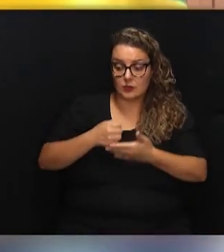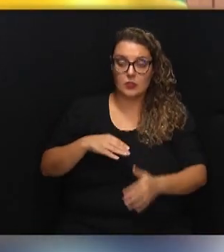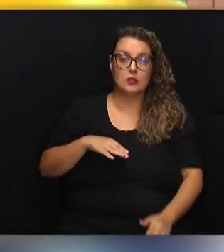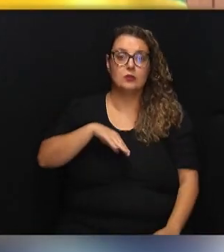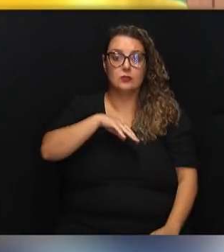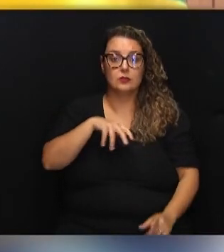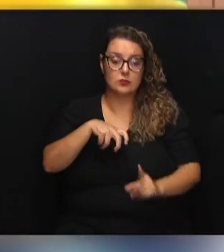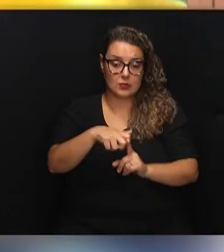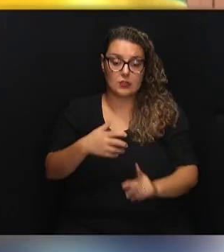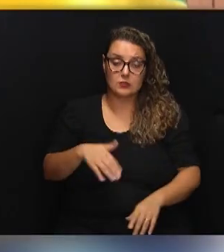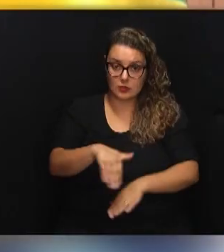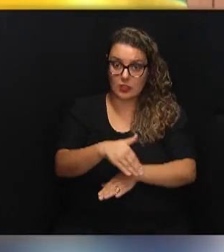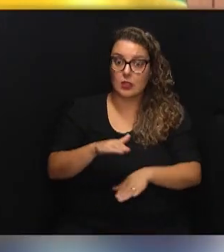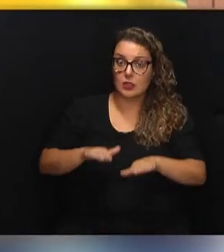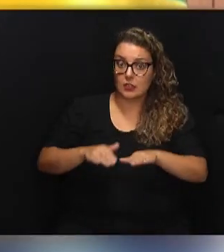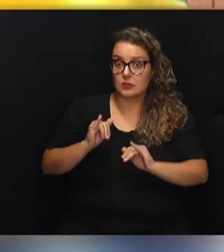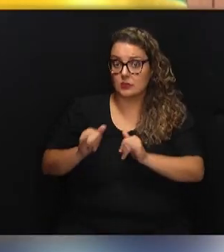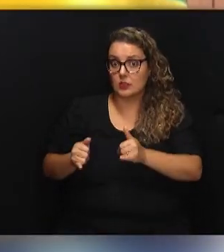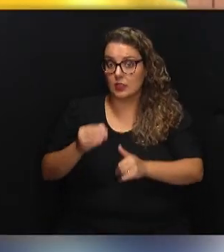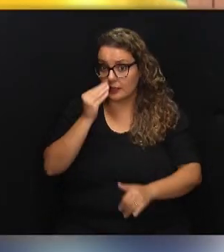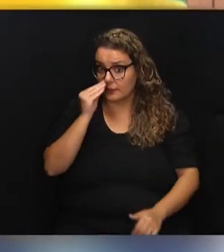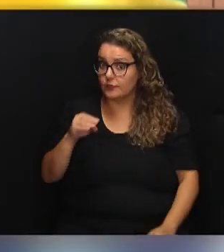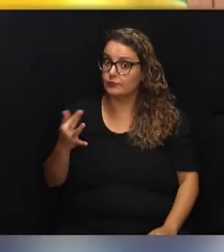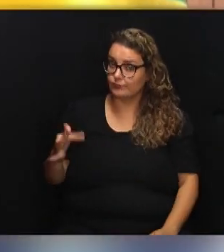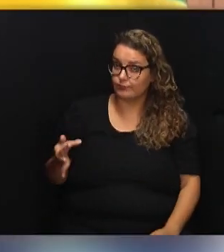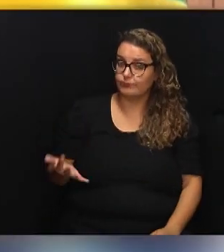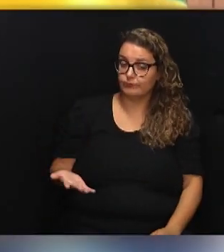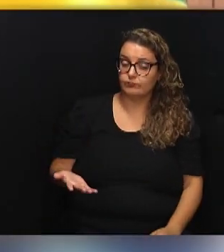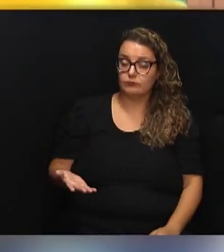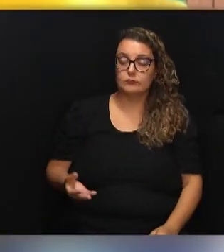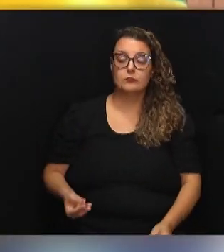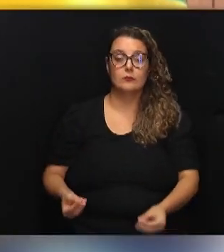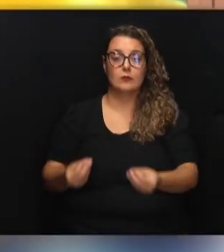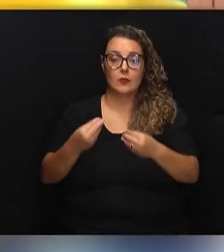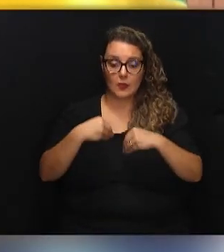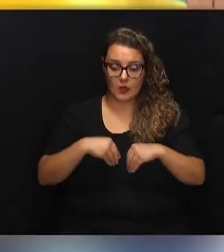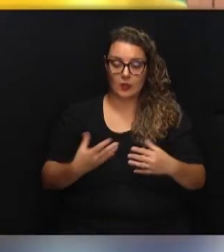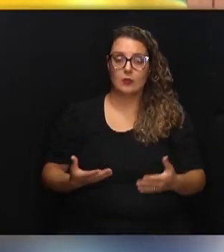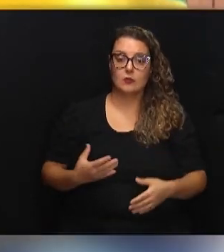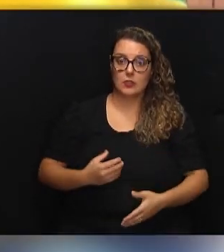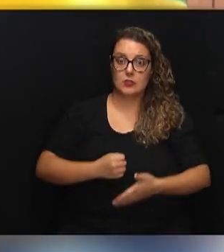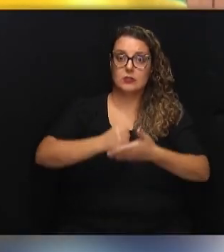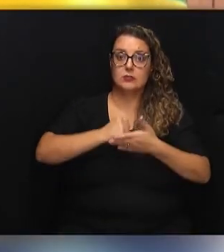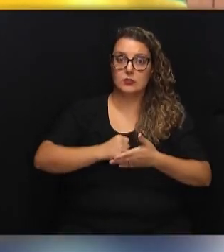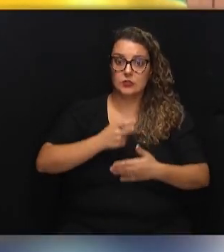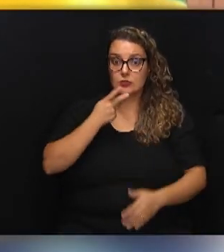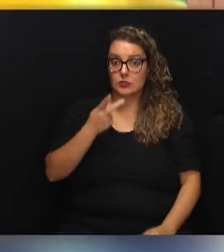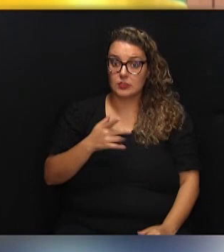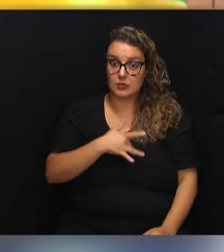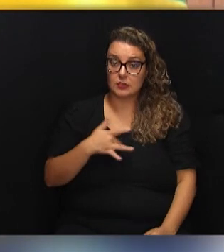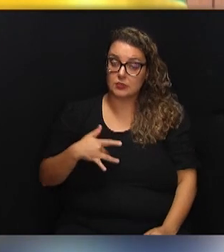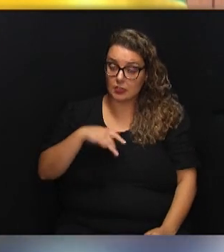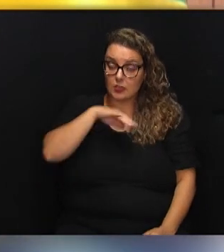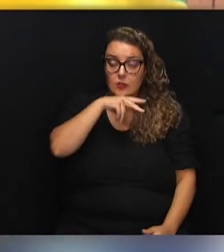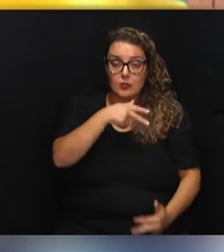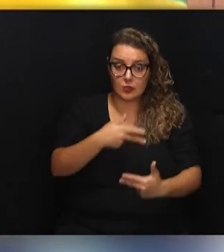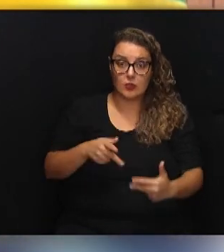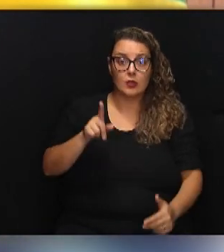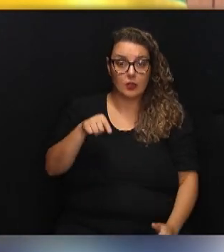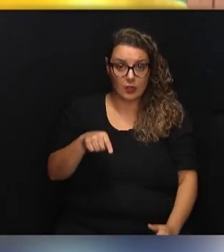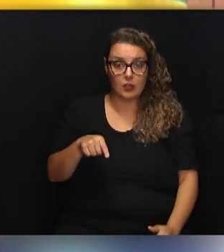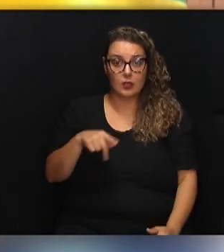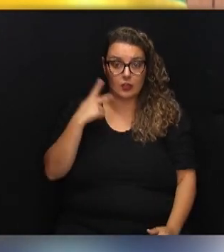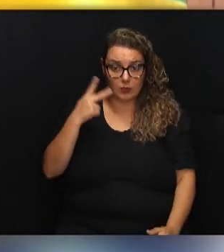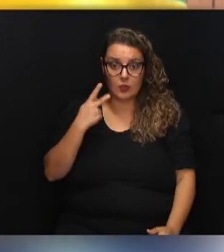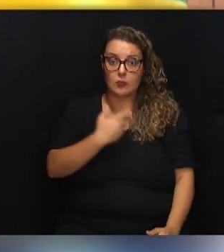acidentados na rua, que às vezes estão abandonados, muito machucados, e traz ele para ser socorrido. E dizer que a saúde dos animais é uma